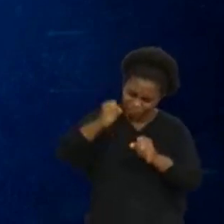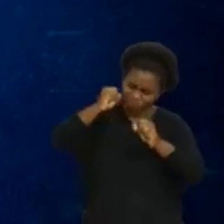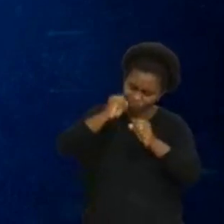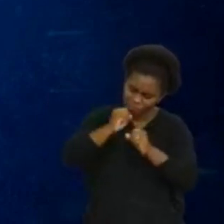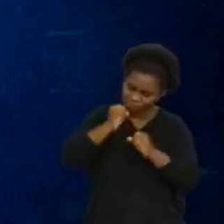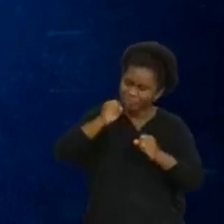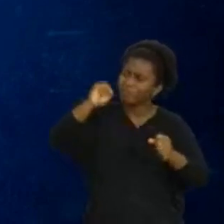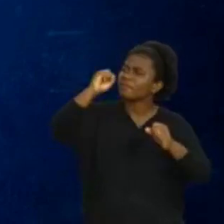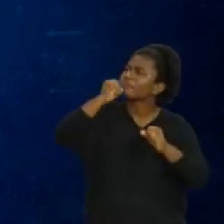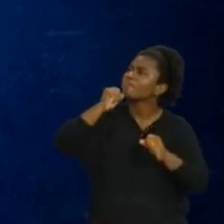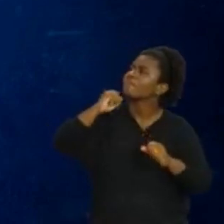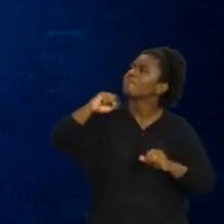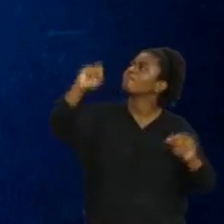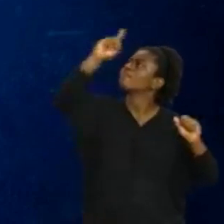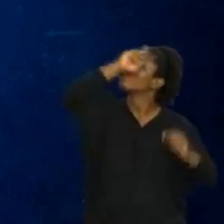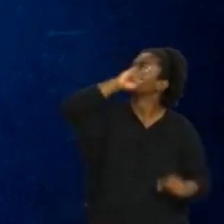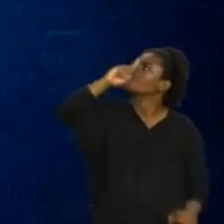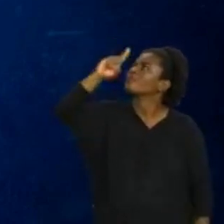quão grande